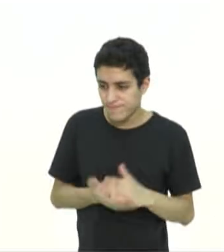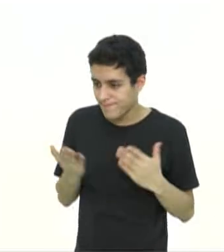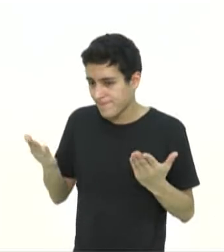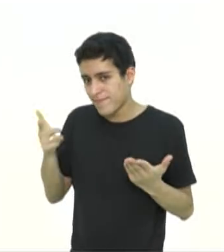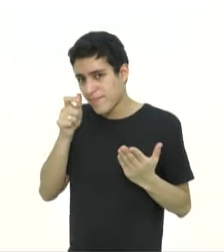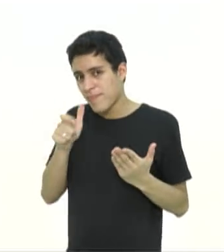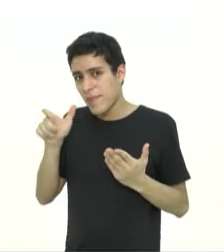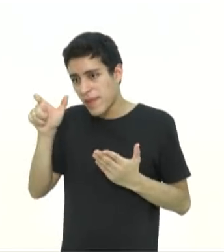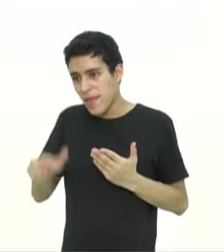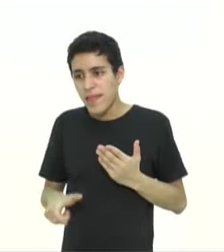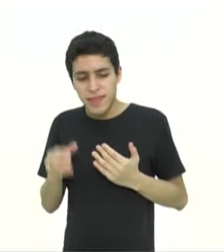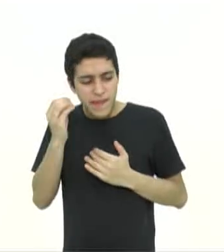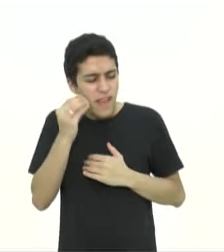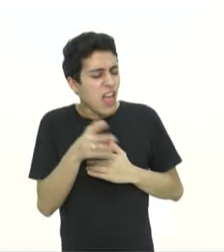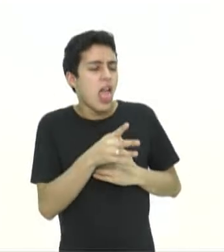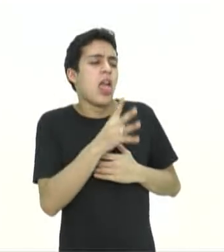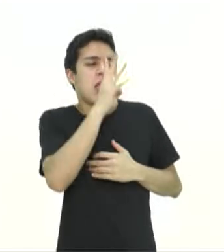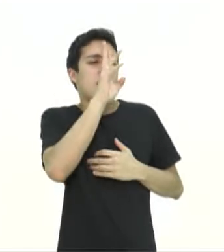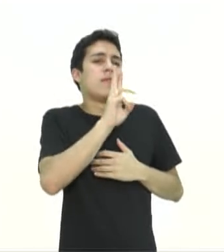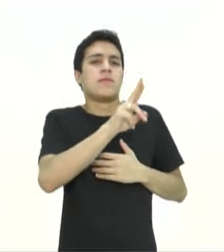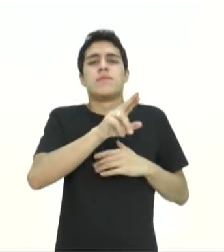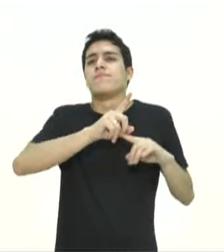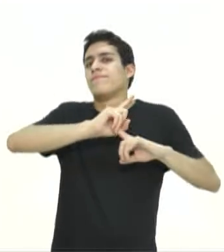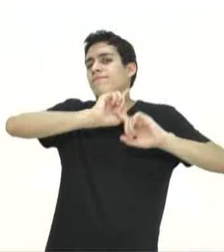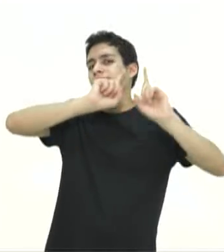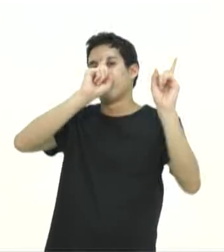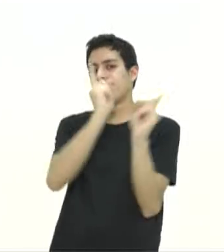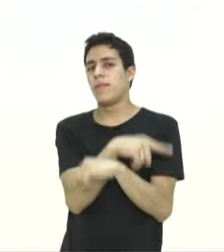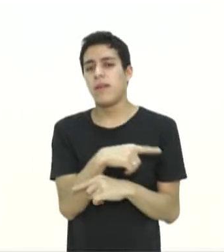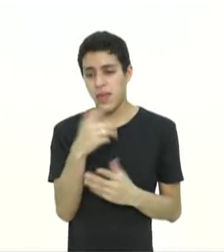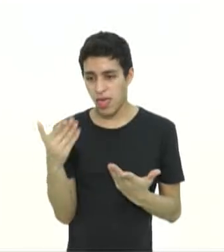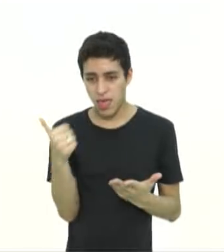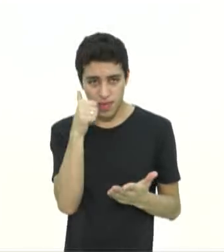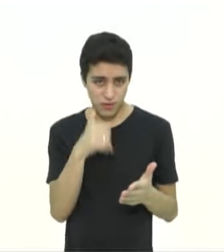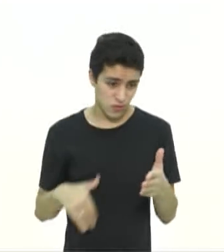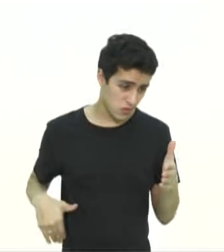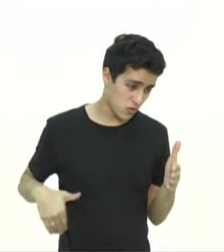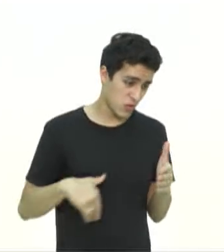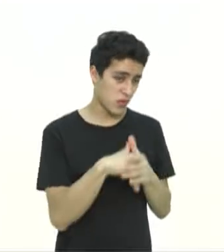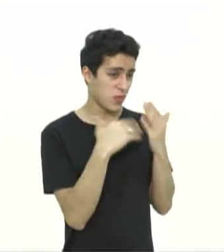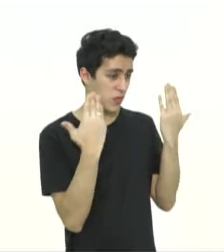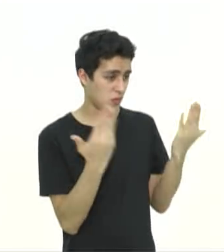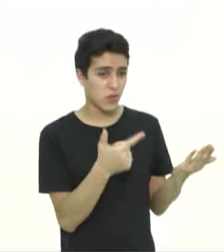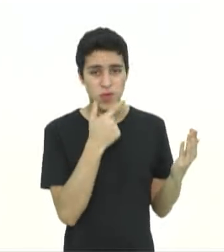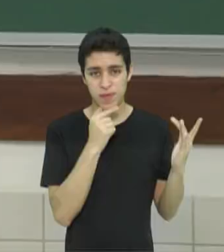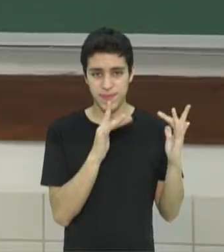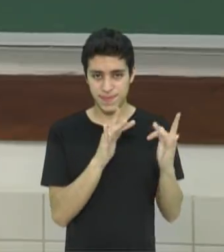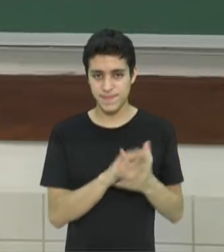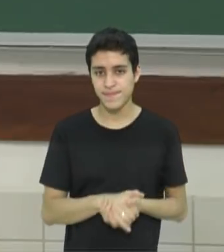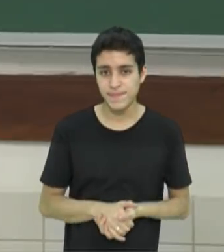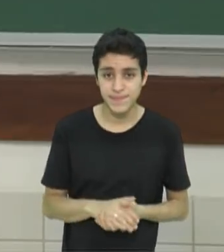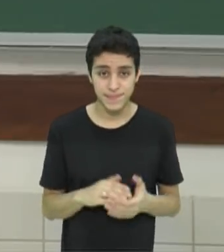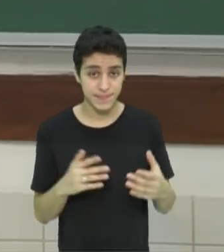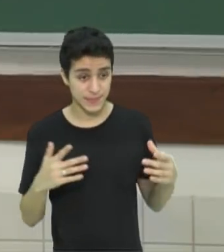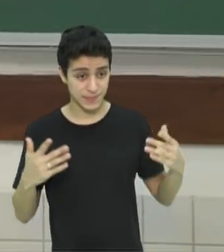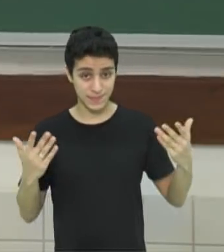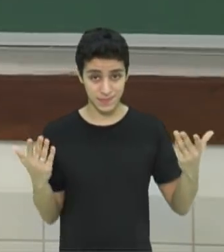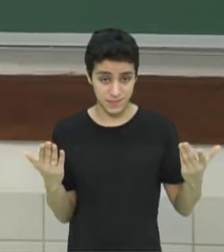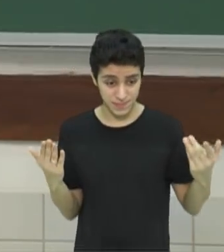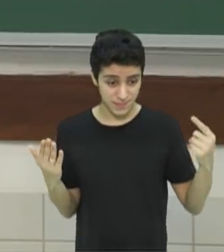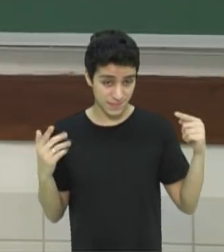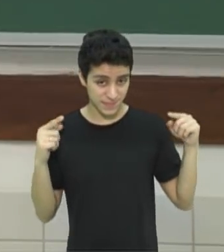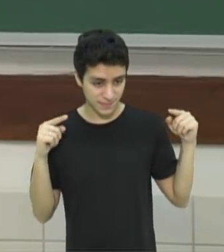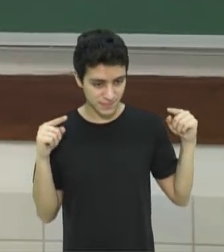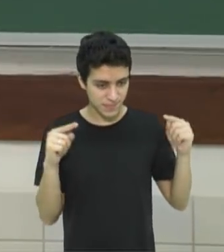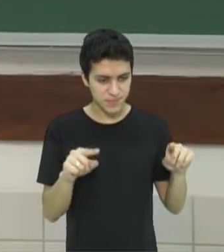namorada tentasse adivinhar. E ao invés disso, ela literalmente chutou o namorado. Então, ali,